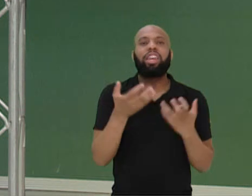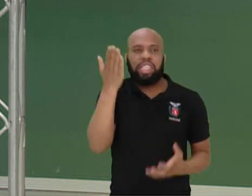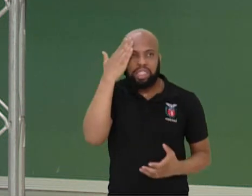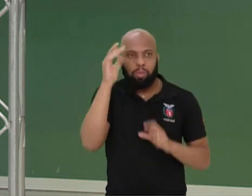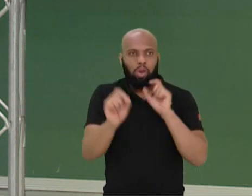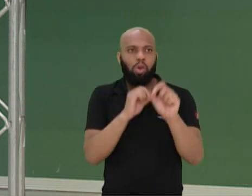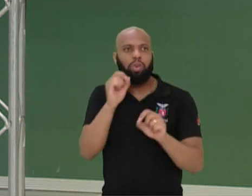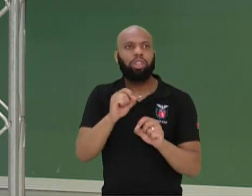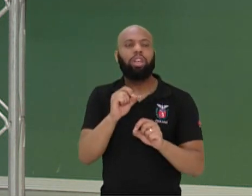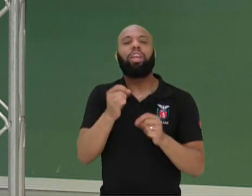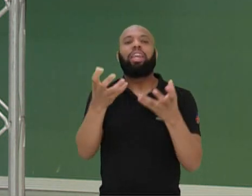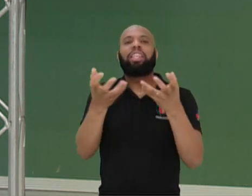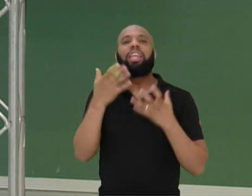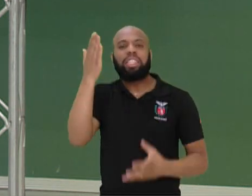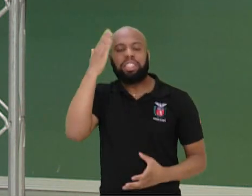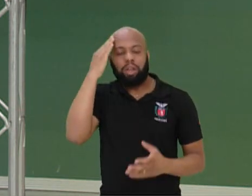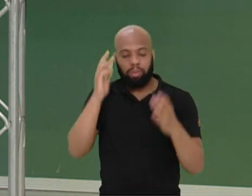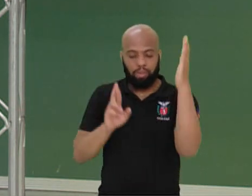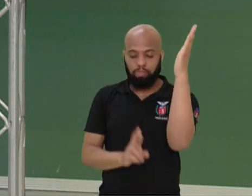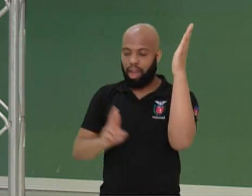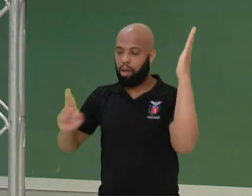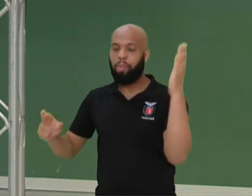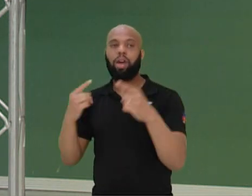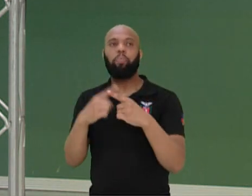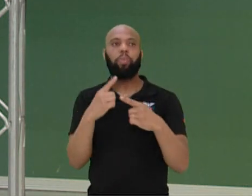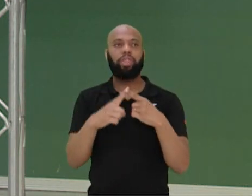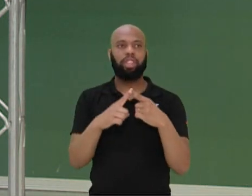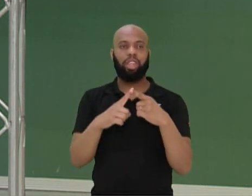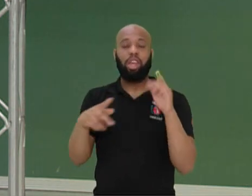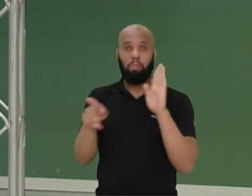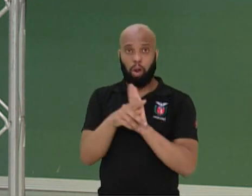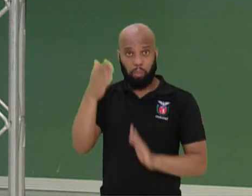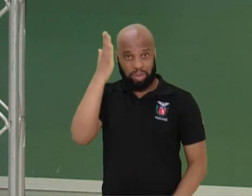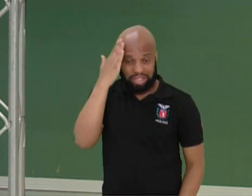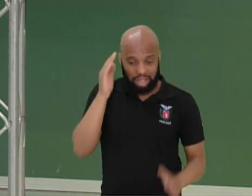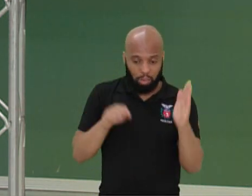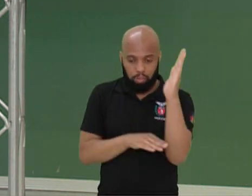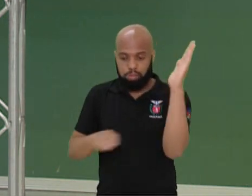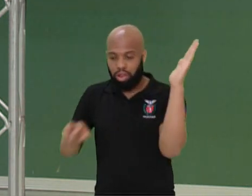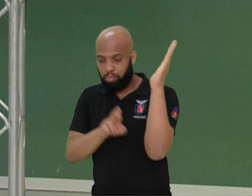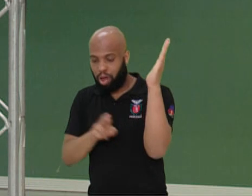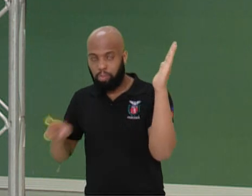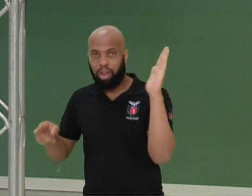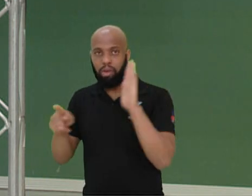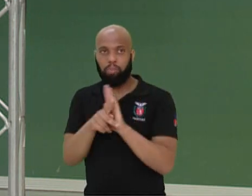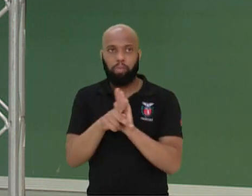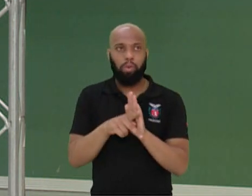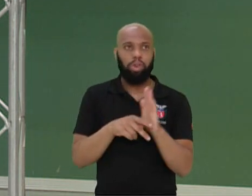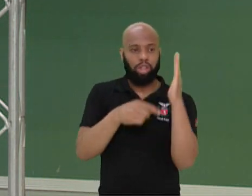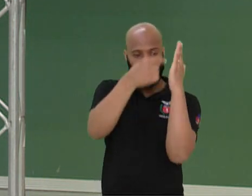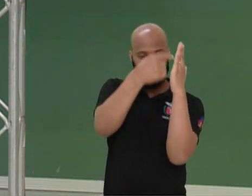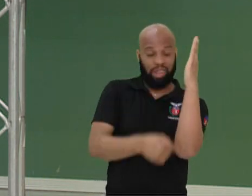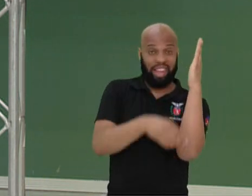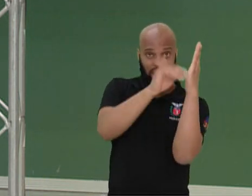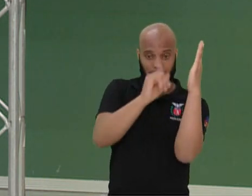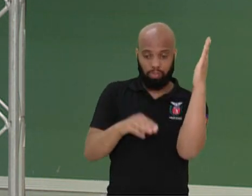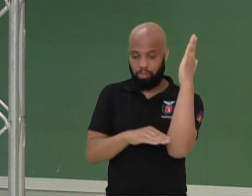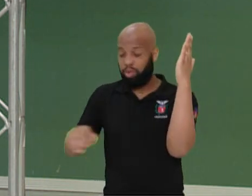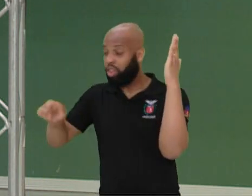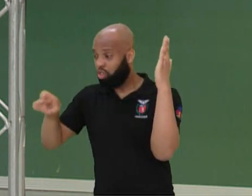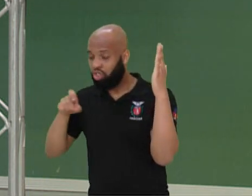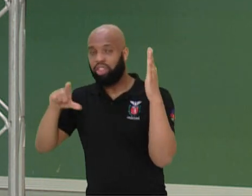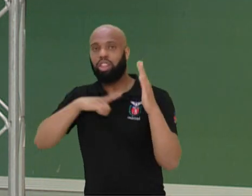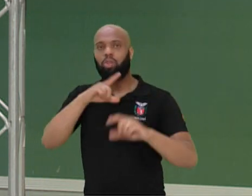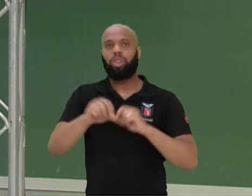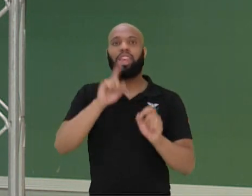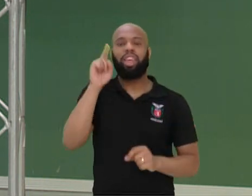são quem aqui? As raízes, porque a partir da raiz, aqui seria o meu eixo x, né? Aqui o eixo x, aqui o eixo y. Então, aqui